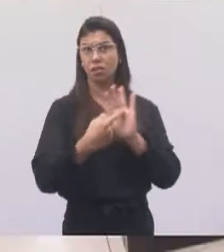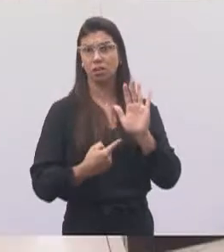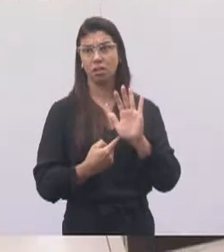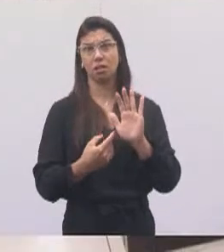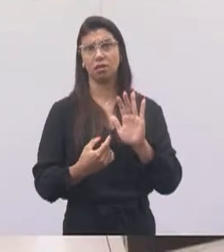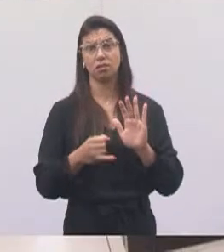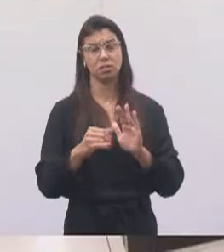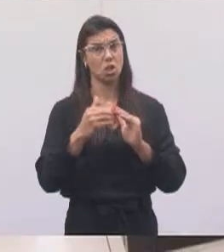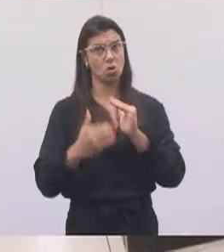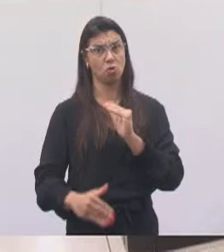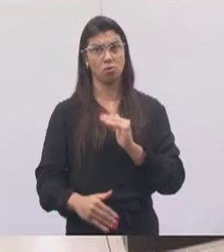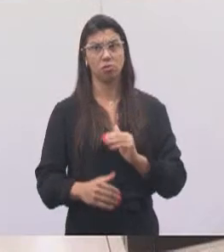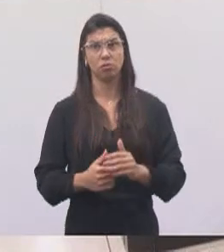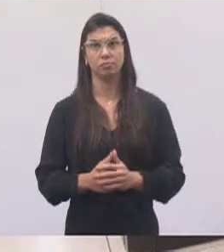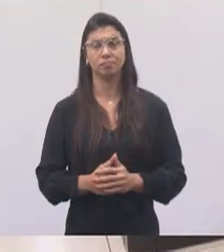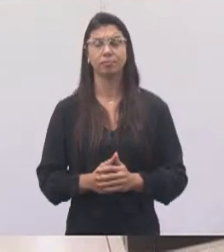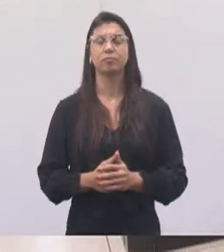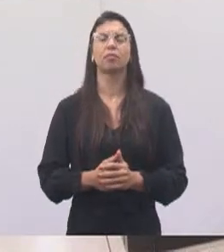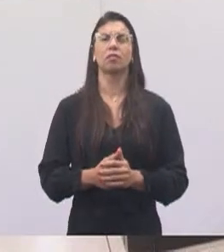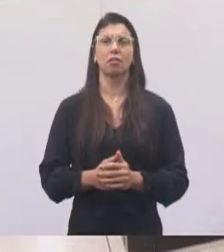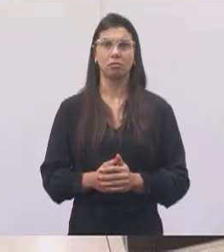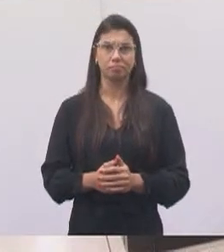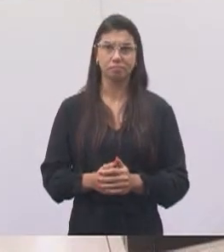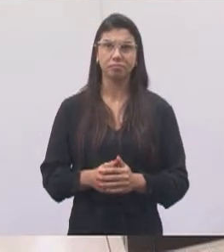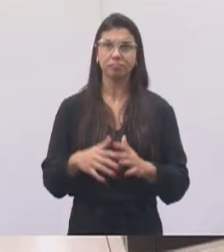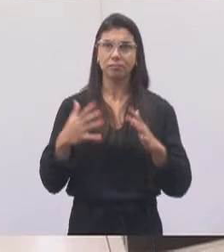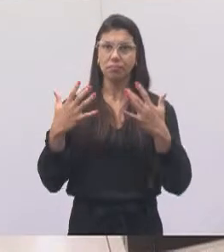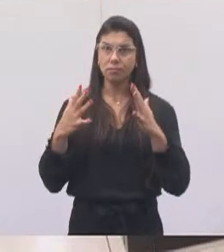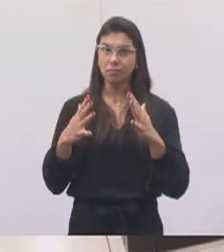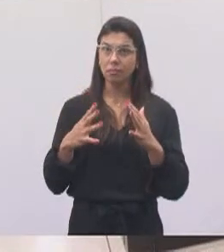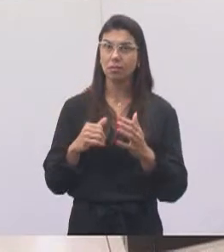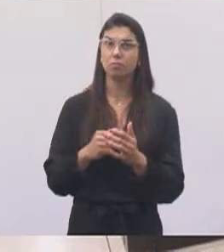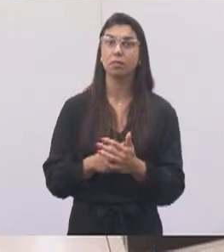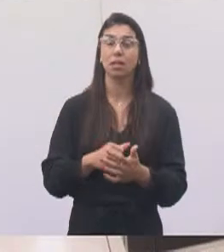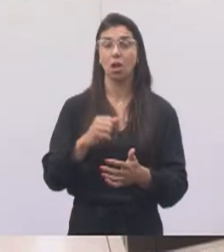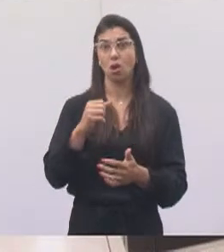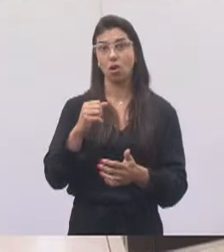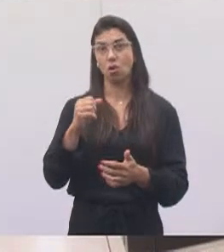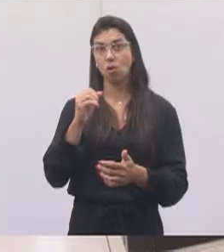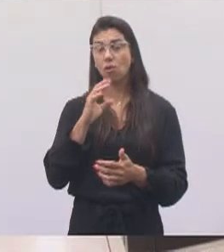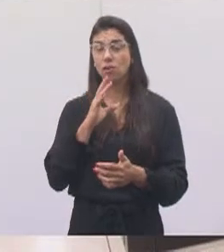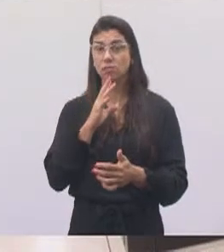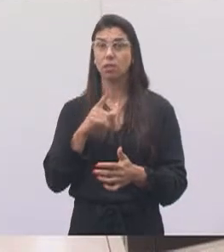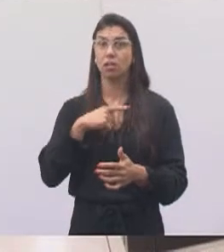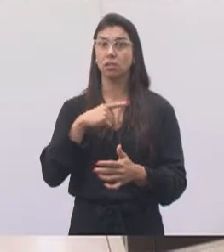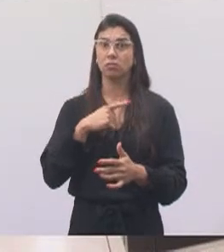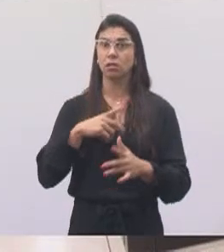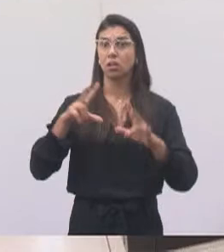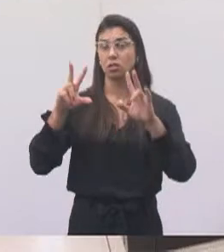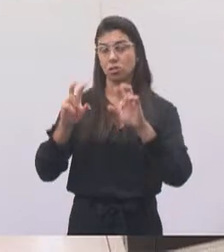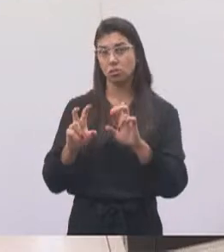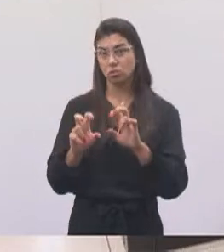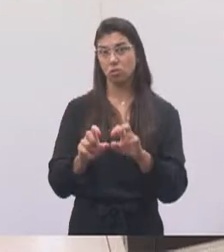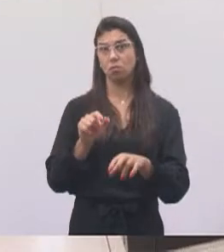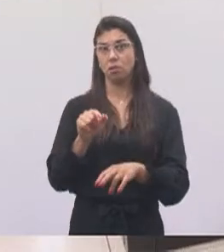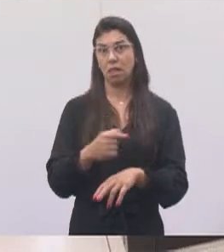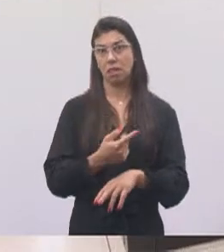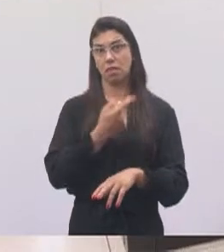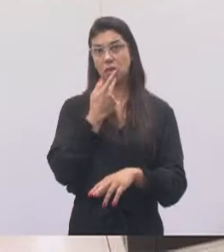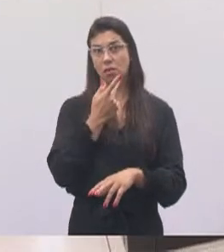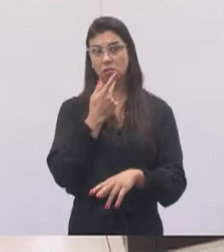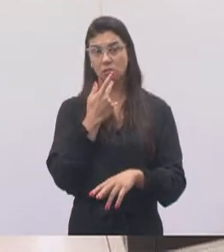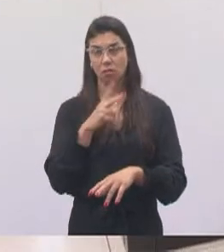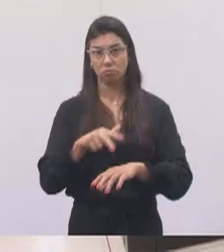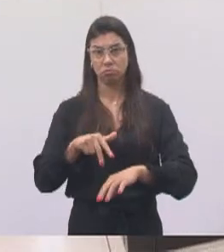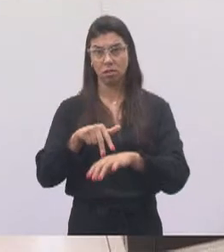Flavinho, de grande sabedoria a sua fala, como advogado, você tem mais conhecimento aí sobre o que você está